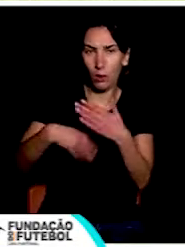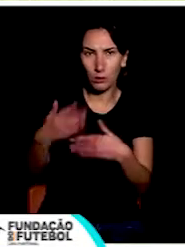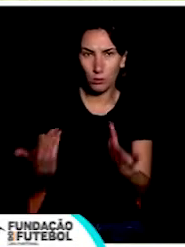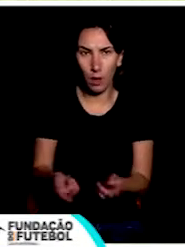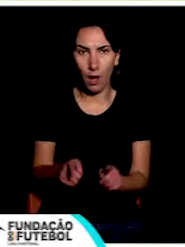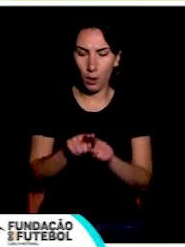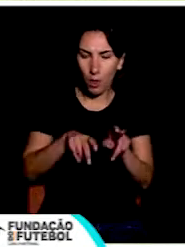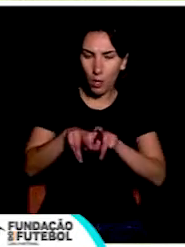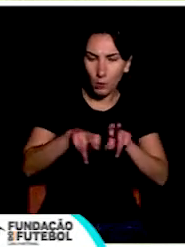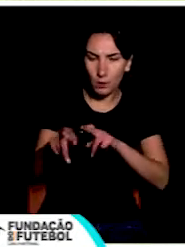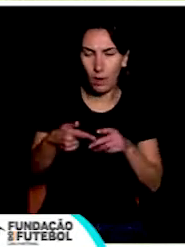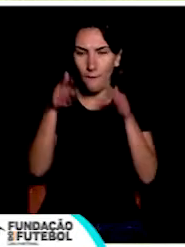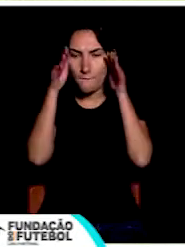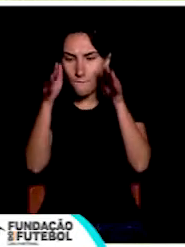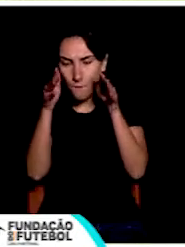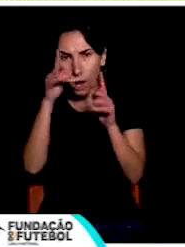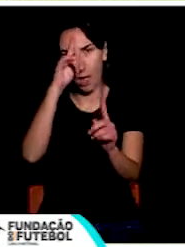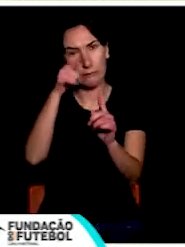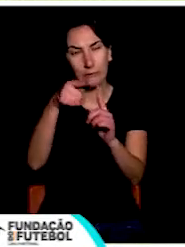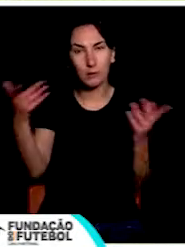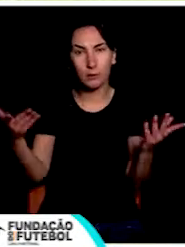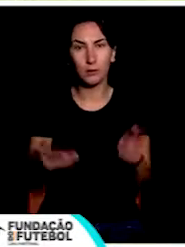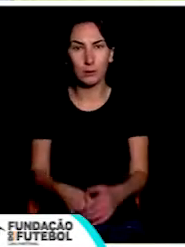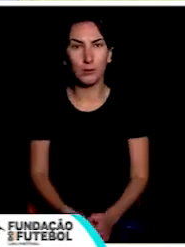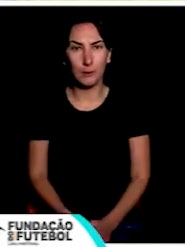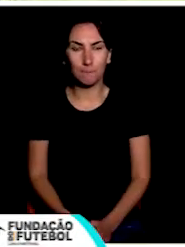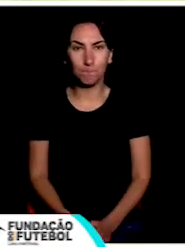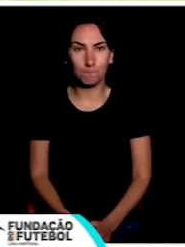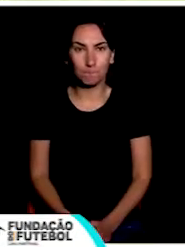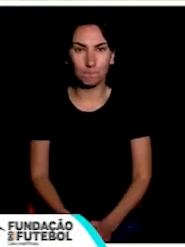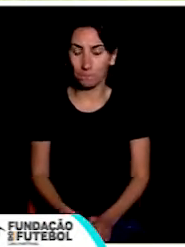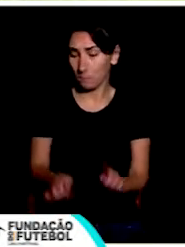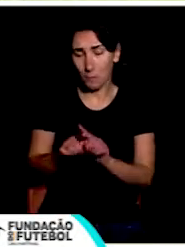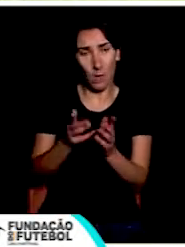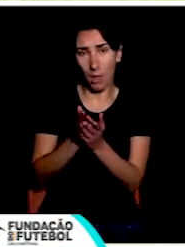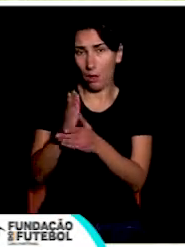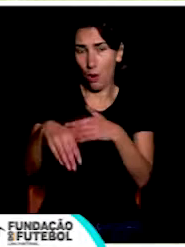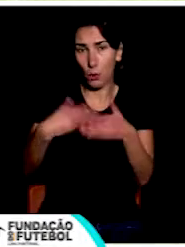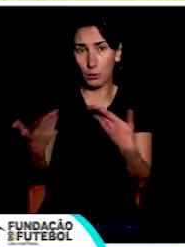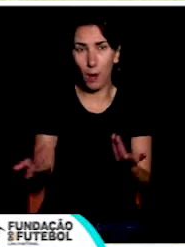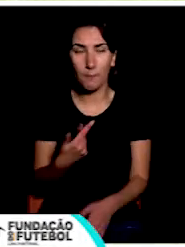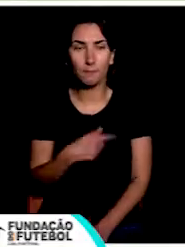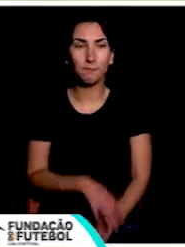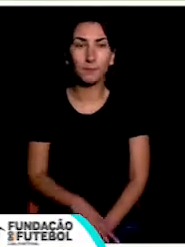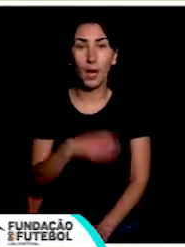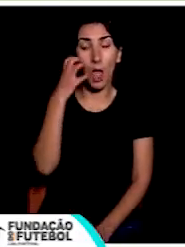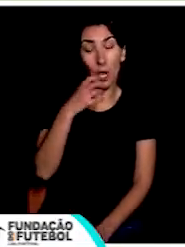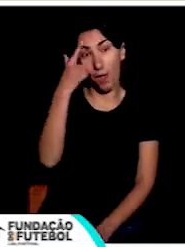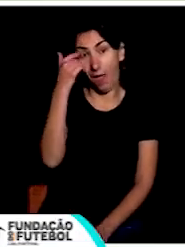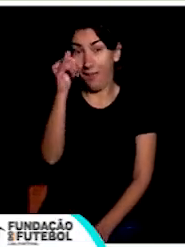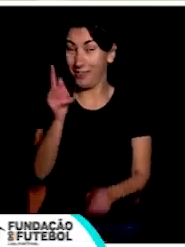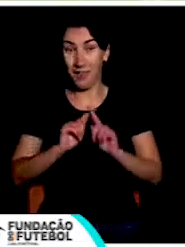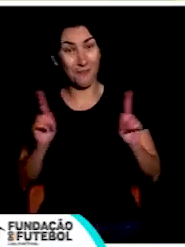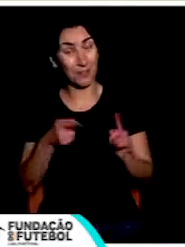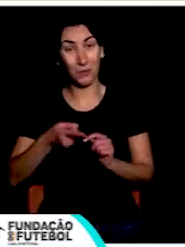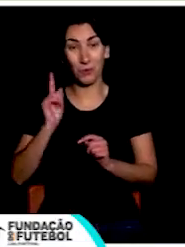agressiva, focada no nosso objetivo. E é dar seguimento a isso. Na Covilhã a ideia não